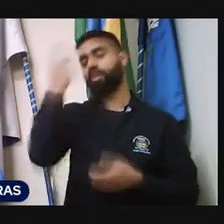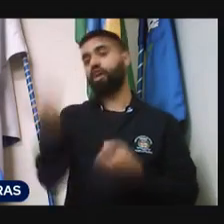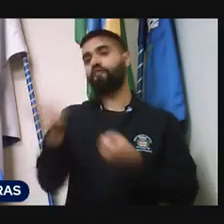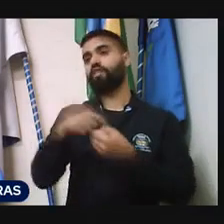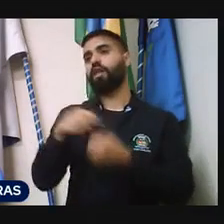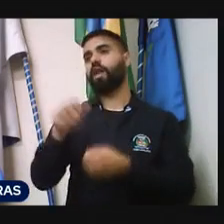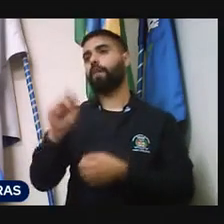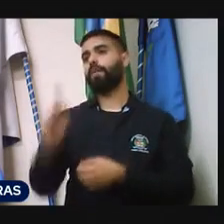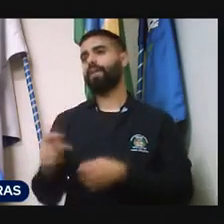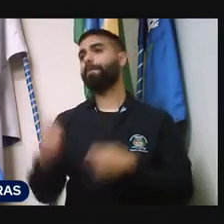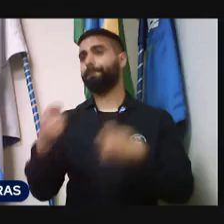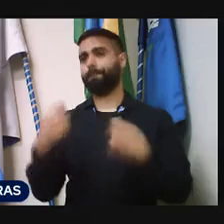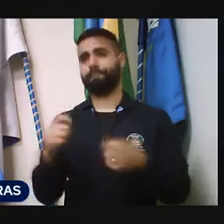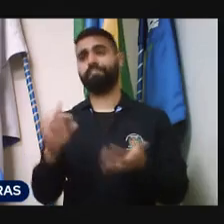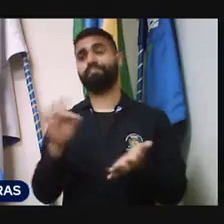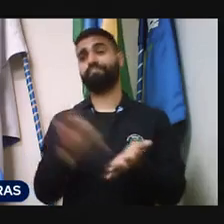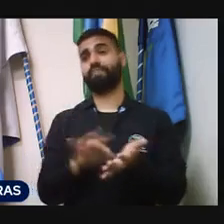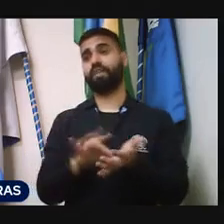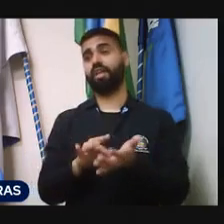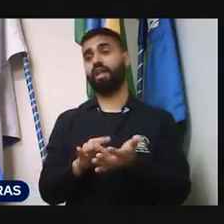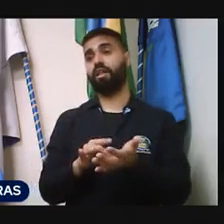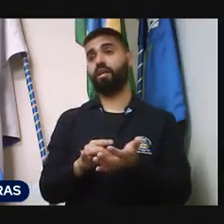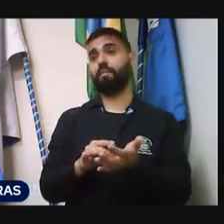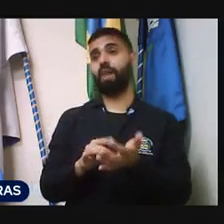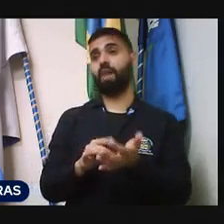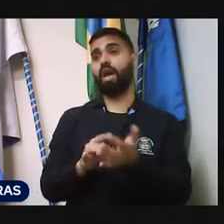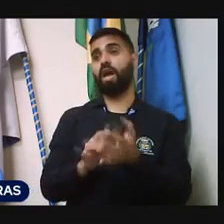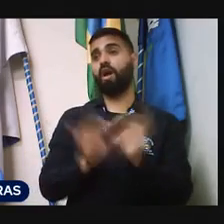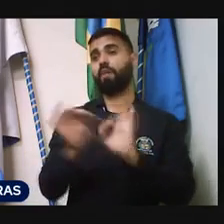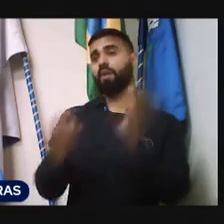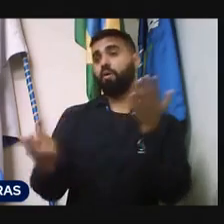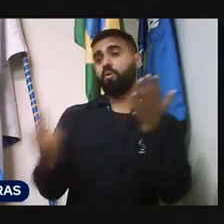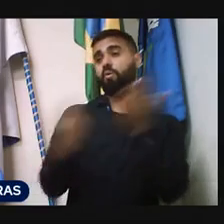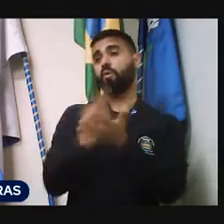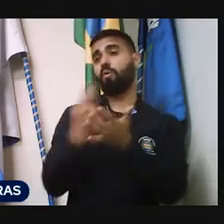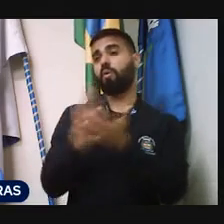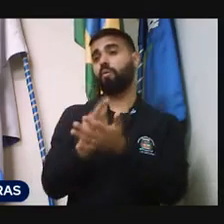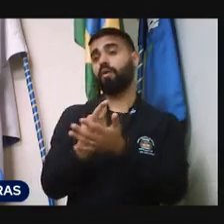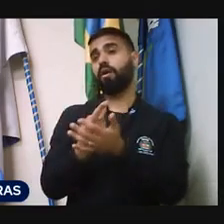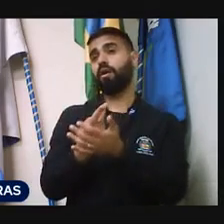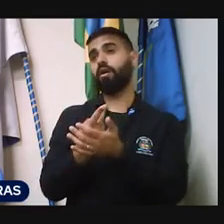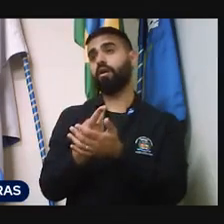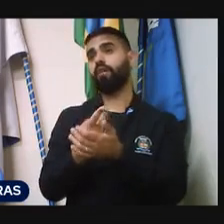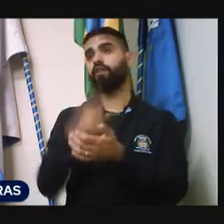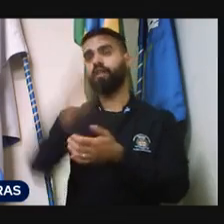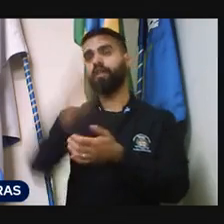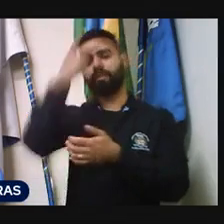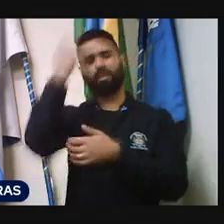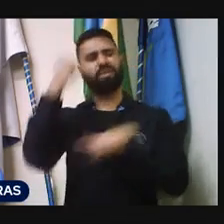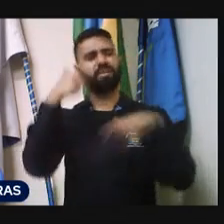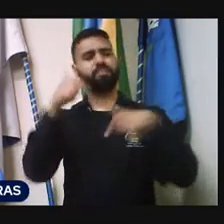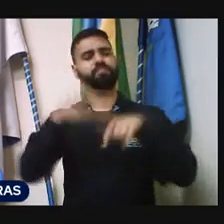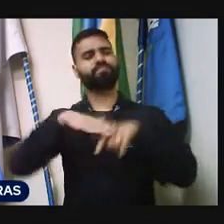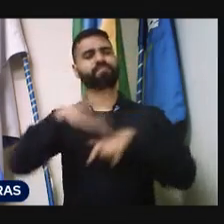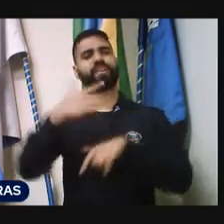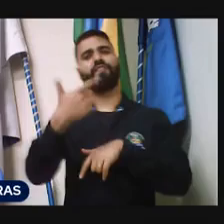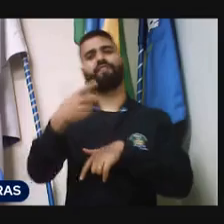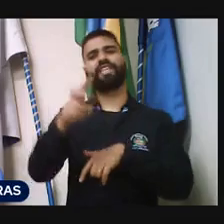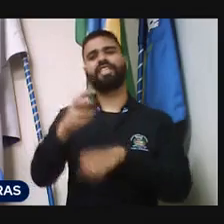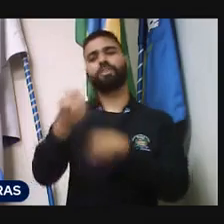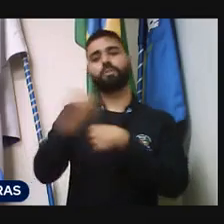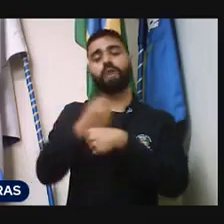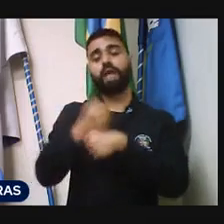são realmente necessárias para corrigir um erro alegando má-fé da servir a falar por mais de 25 anos